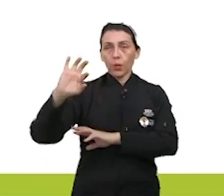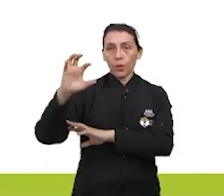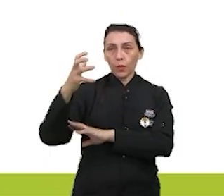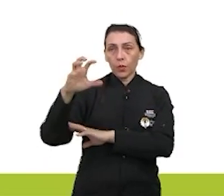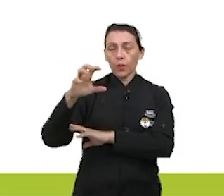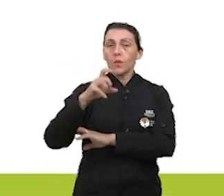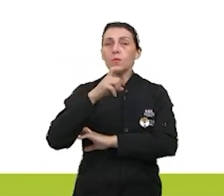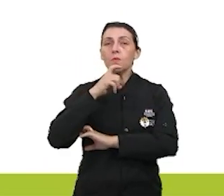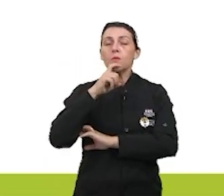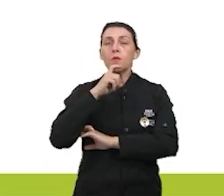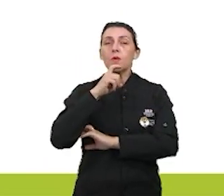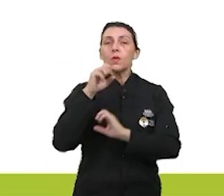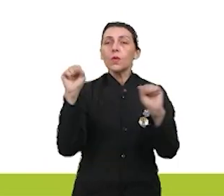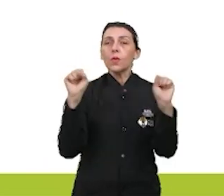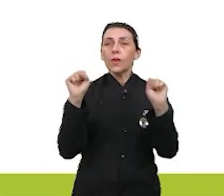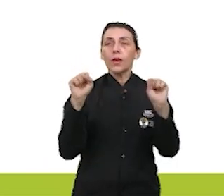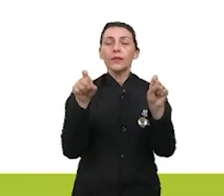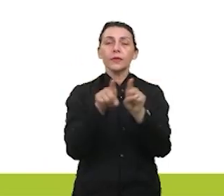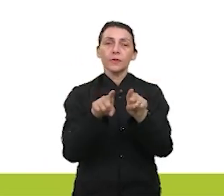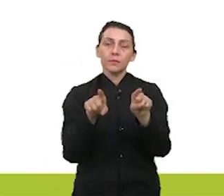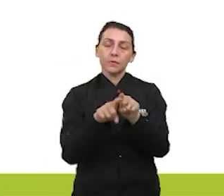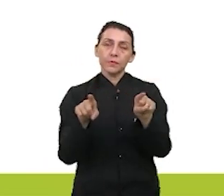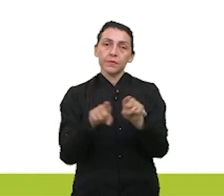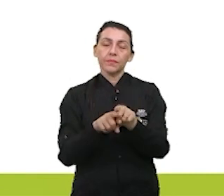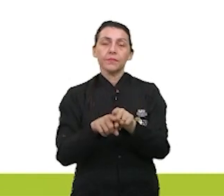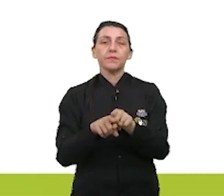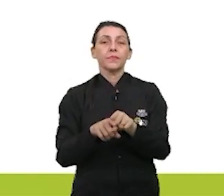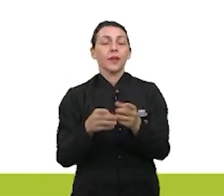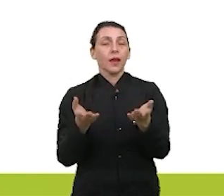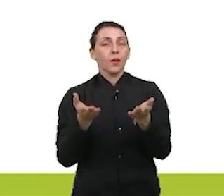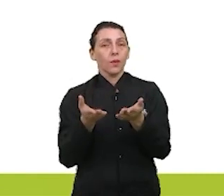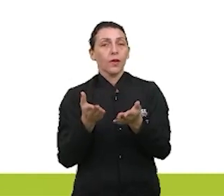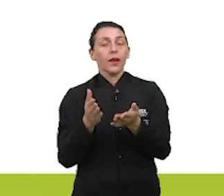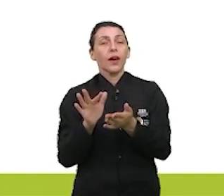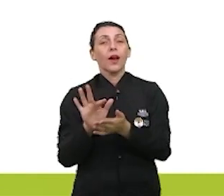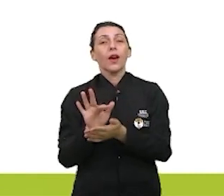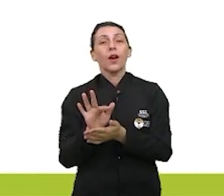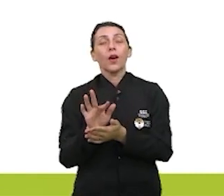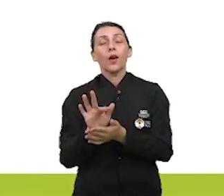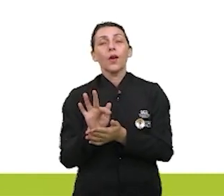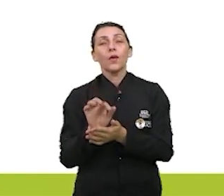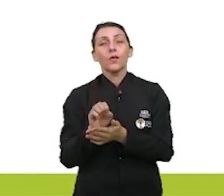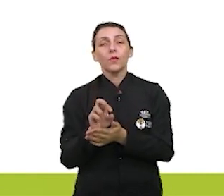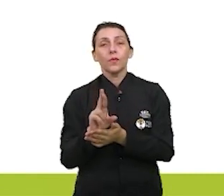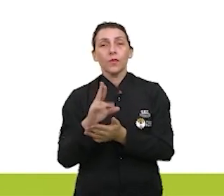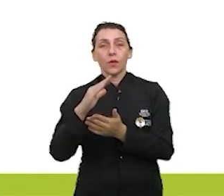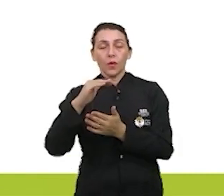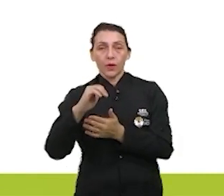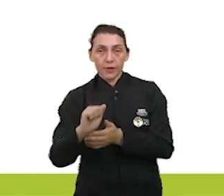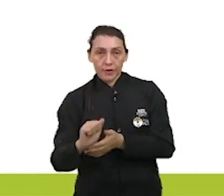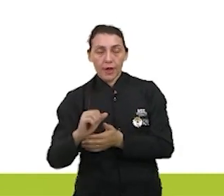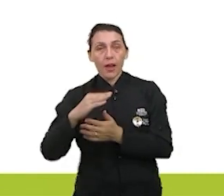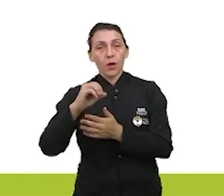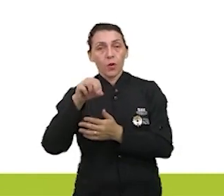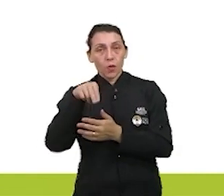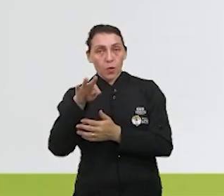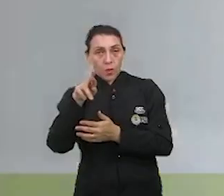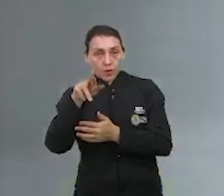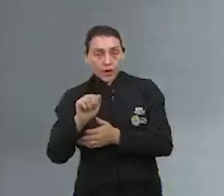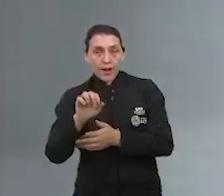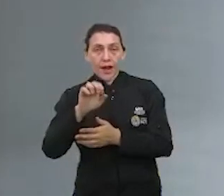ventilador, ar-condicionado, né? A gente agora vai chamar ela de força contra-eletromotriz, já que ela